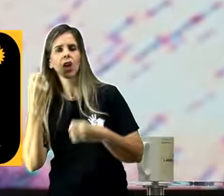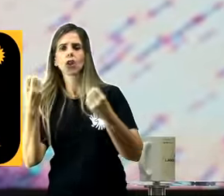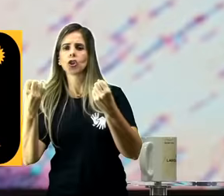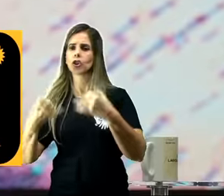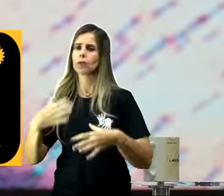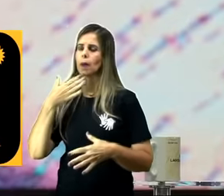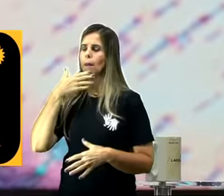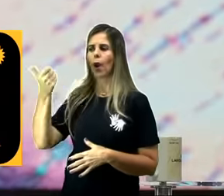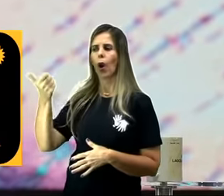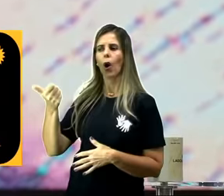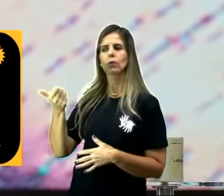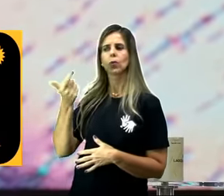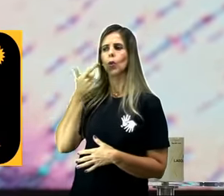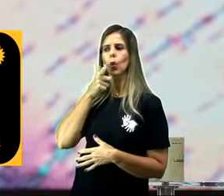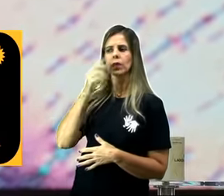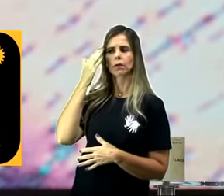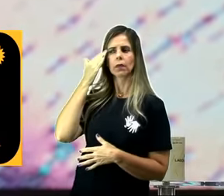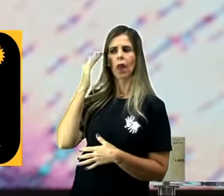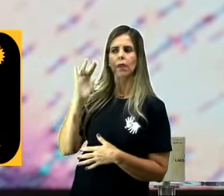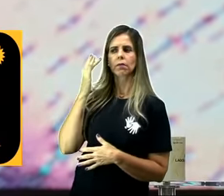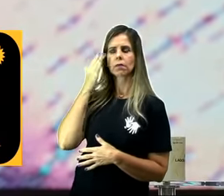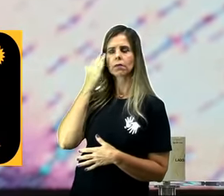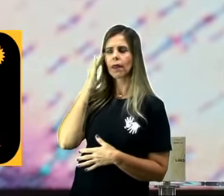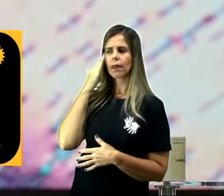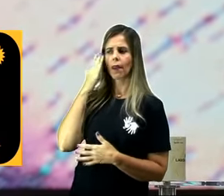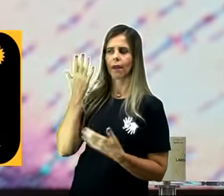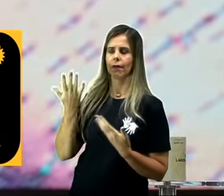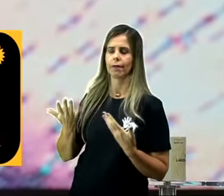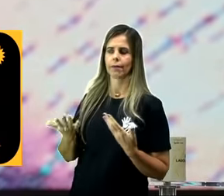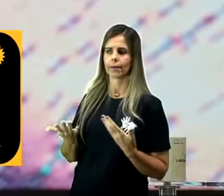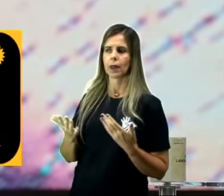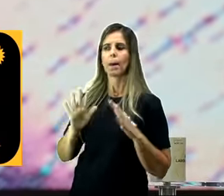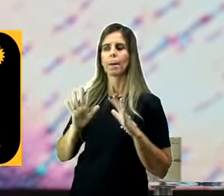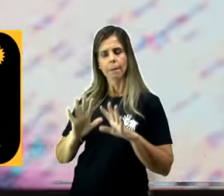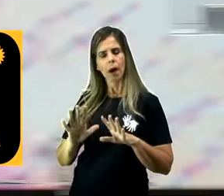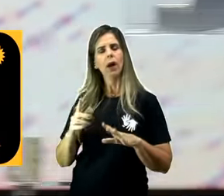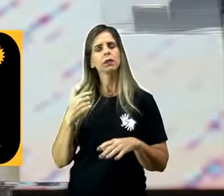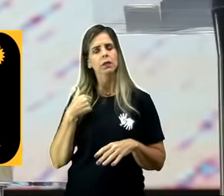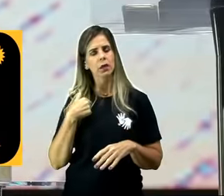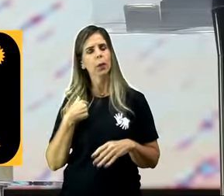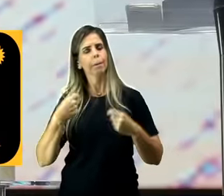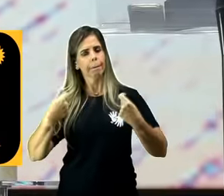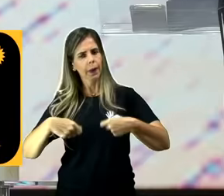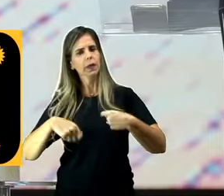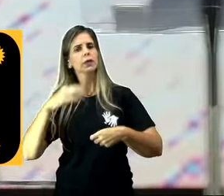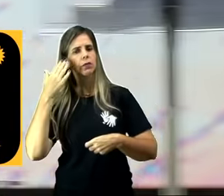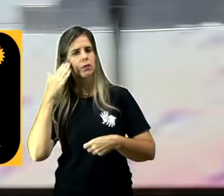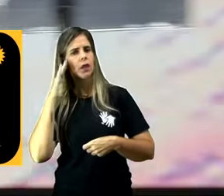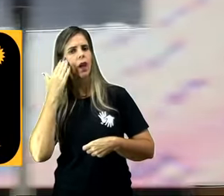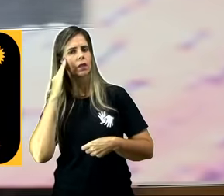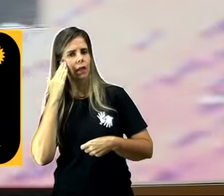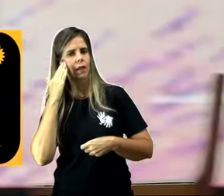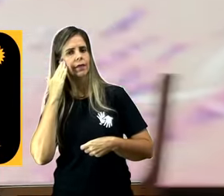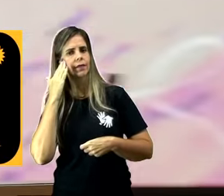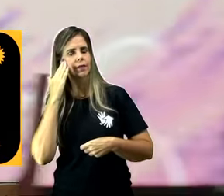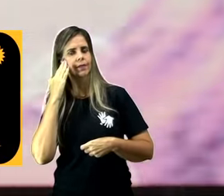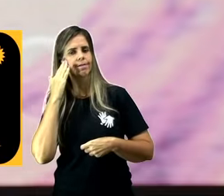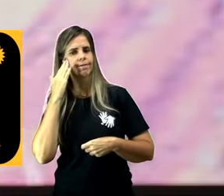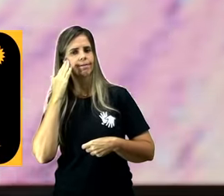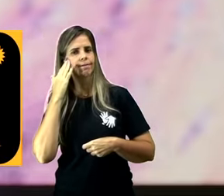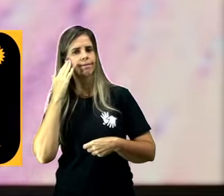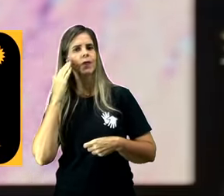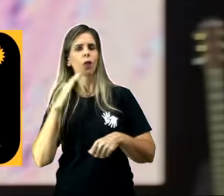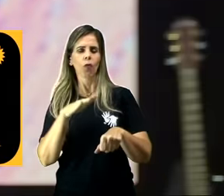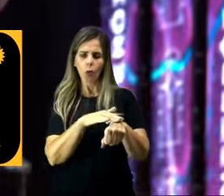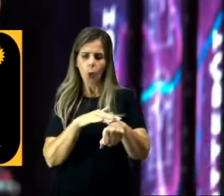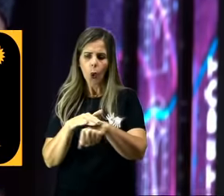estou entendendo. Estou com vontade de te matar, mas eu te dou para tempo. Vai, me explica. Estou com vontade de ligar para a polícia, para o pastor, ligar para todo mundo.